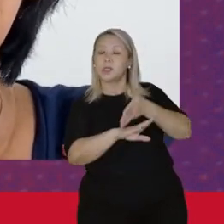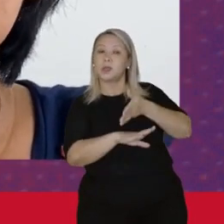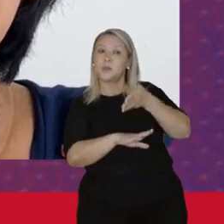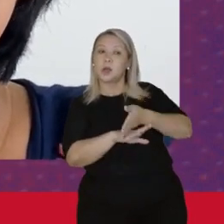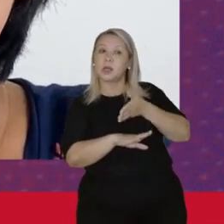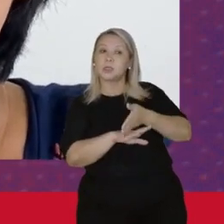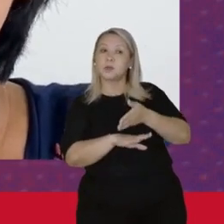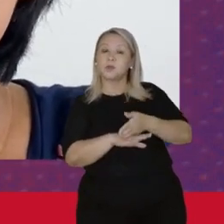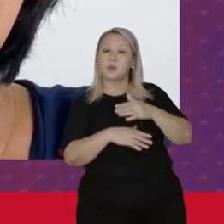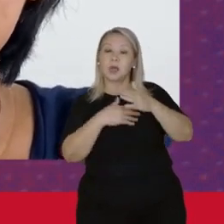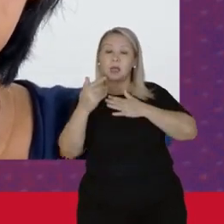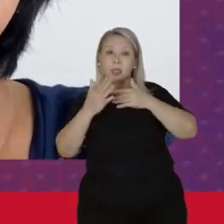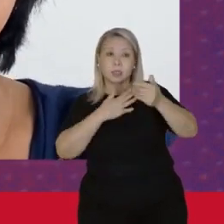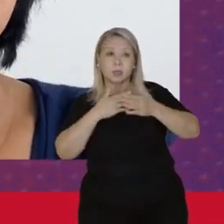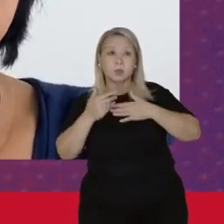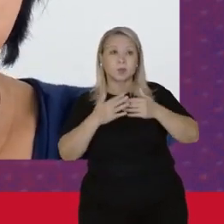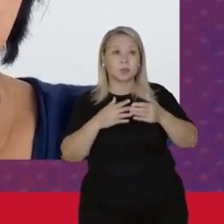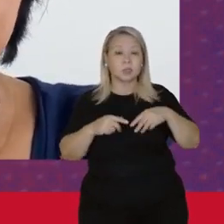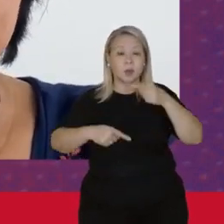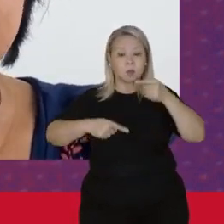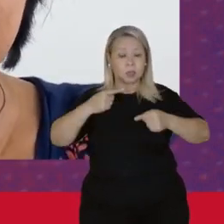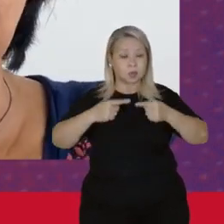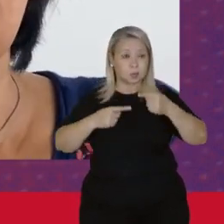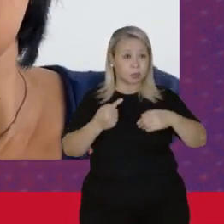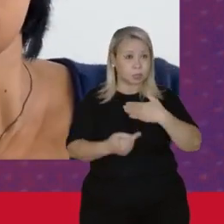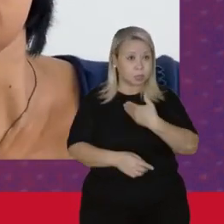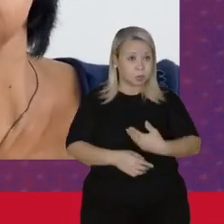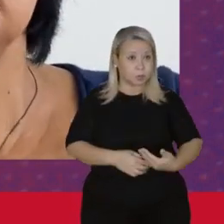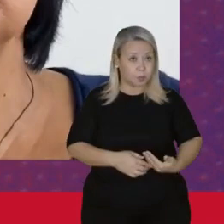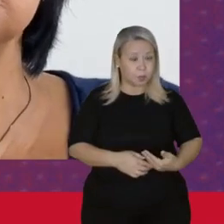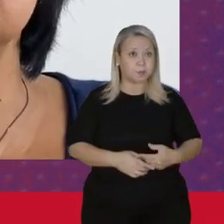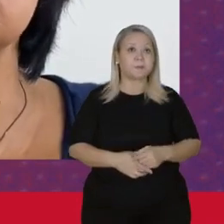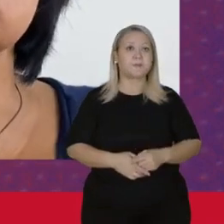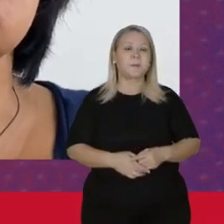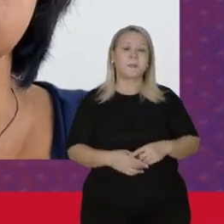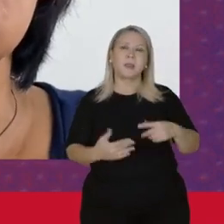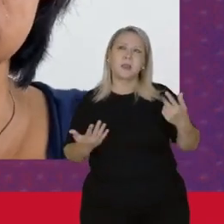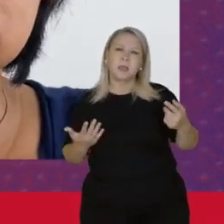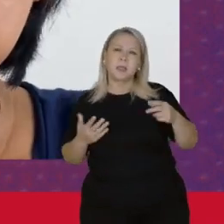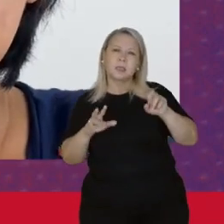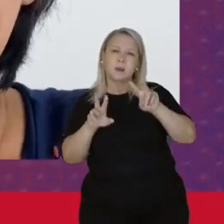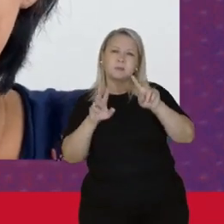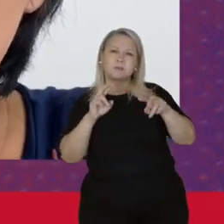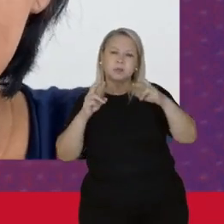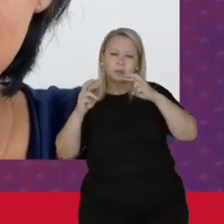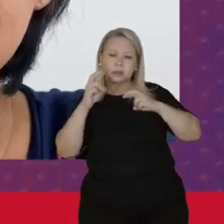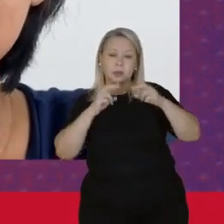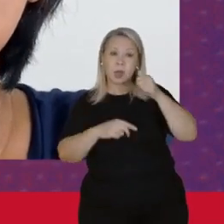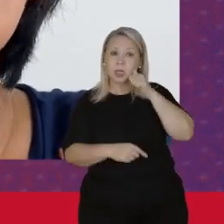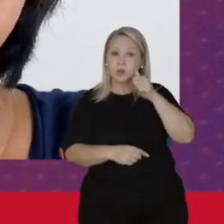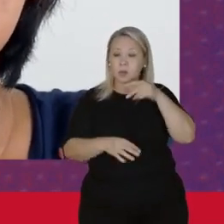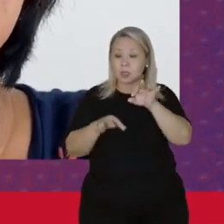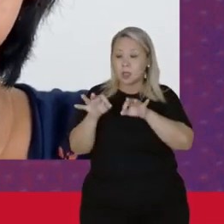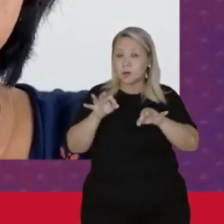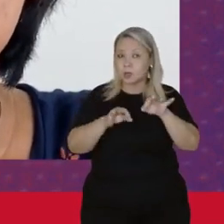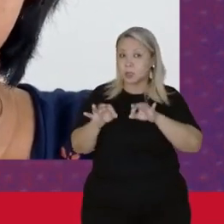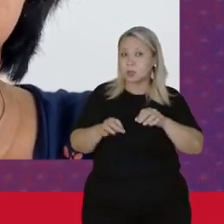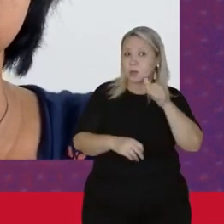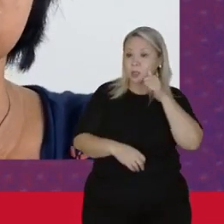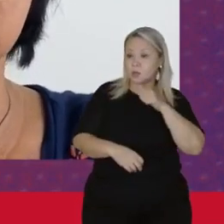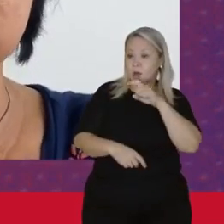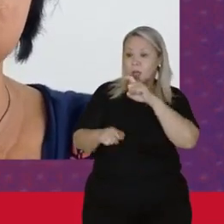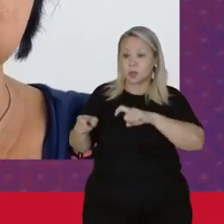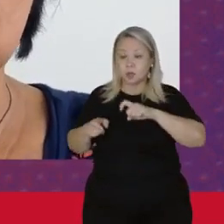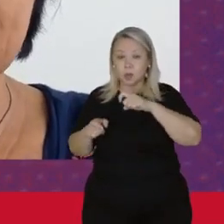participar na execução das políticas públicas. Do ponto de vista das mulheres, da organização das mulheres do